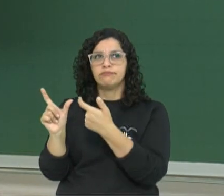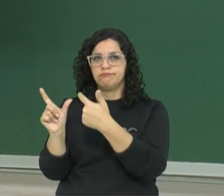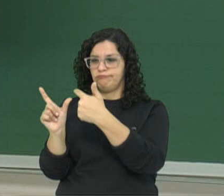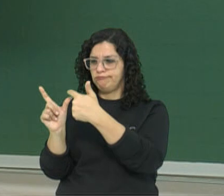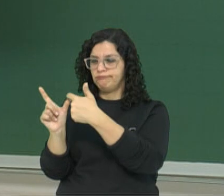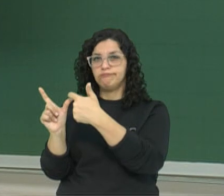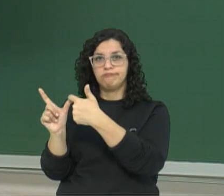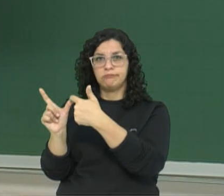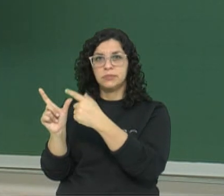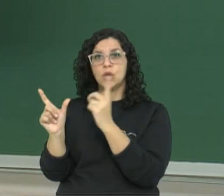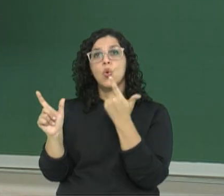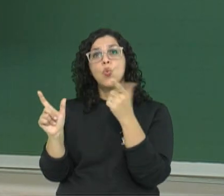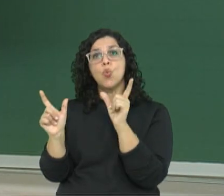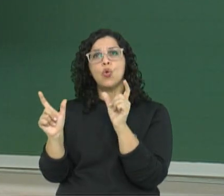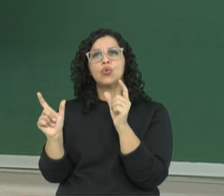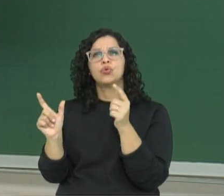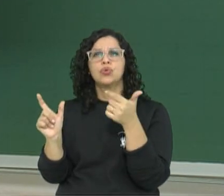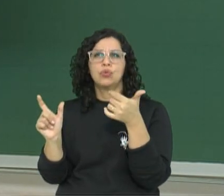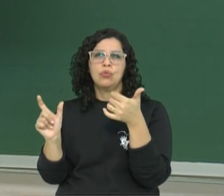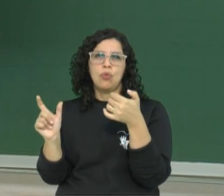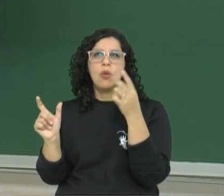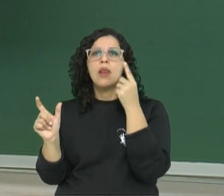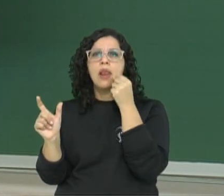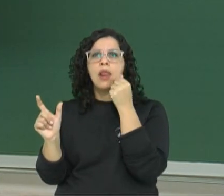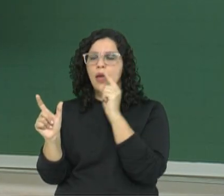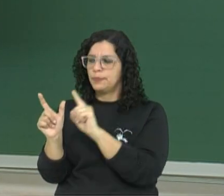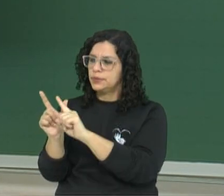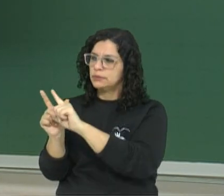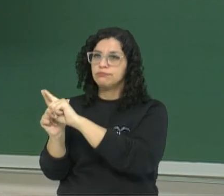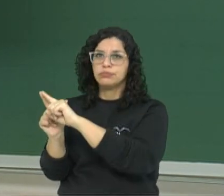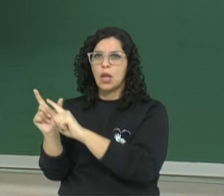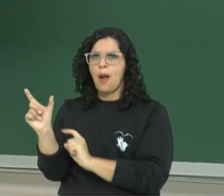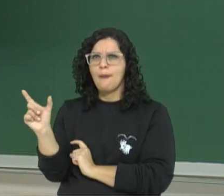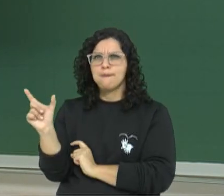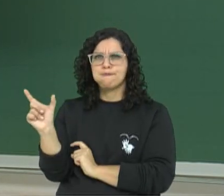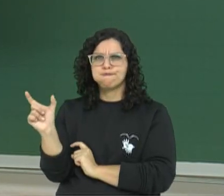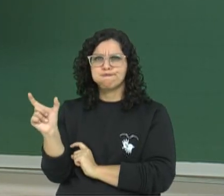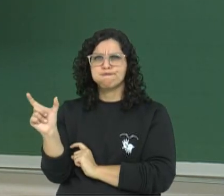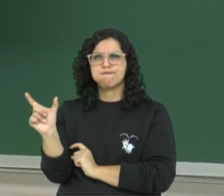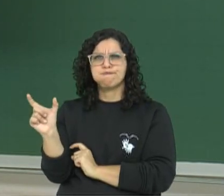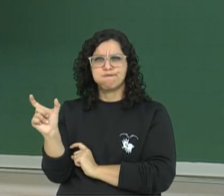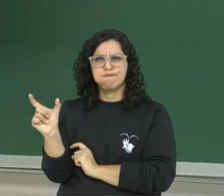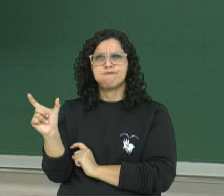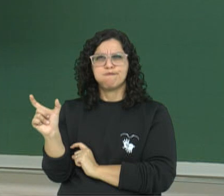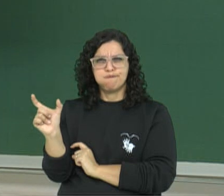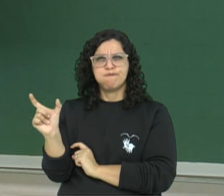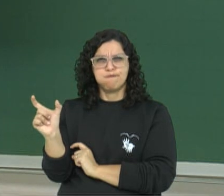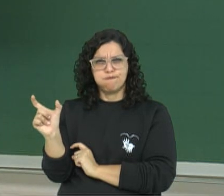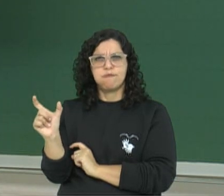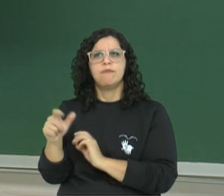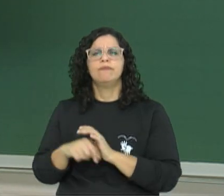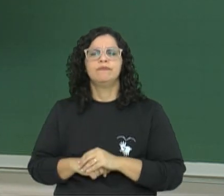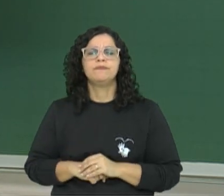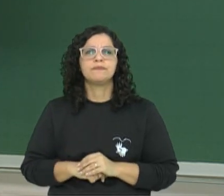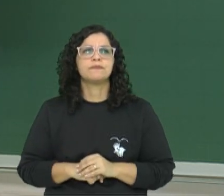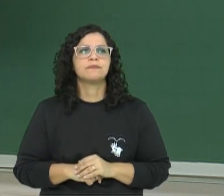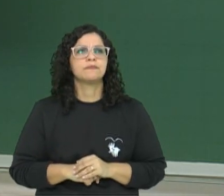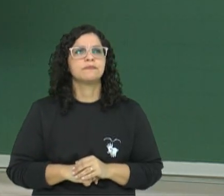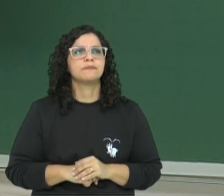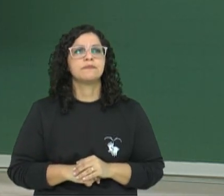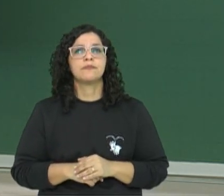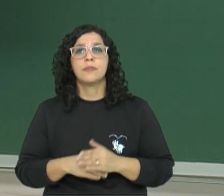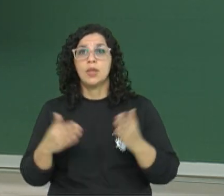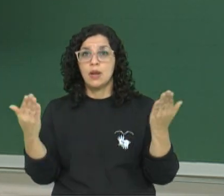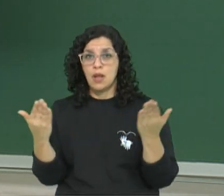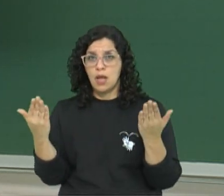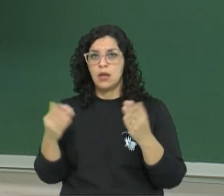imagem. O polegar está pressionando a ponta do lápis, enquanto que o indicador está pressionando a parte